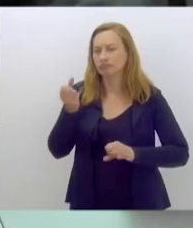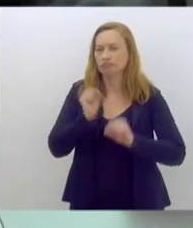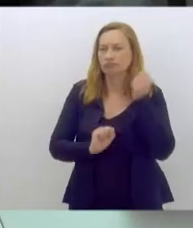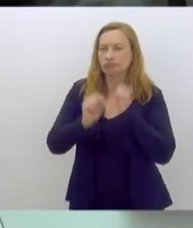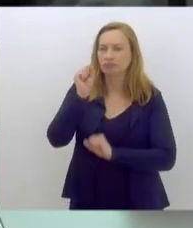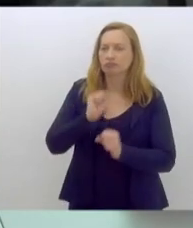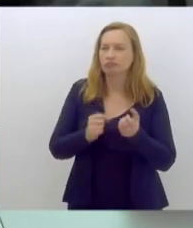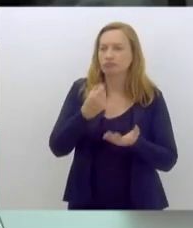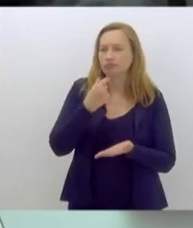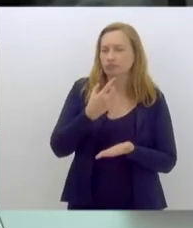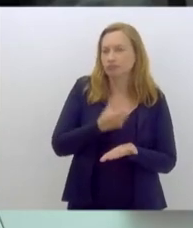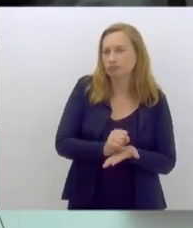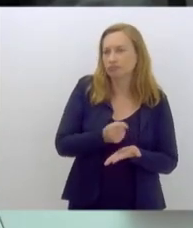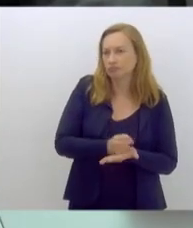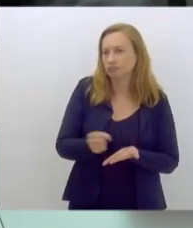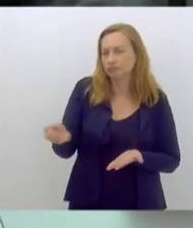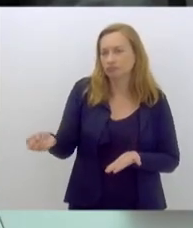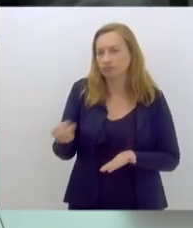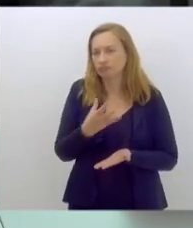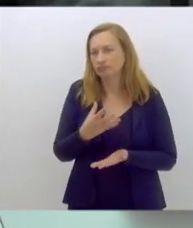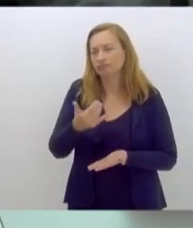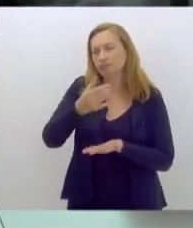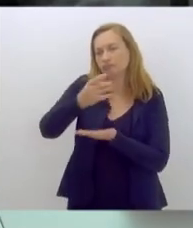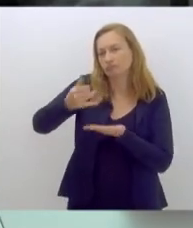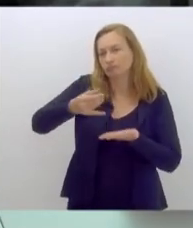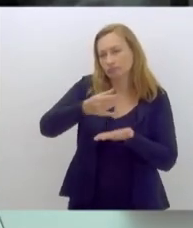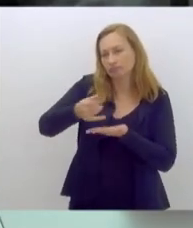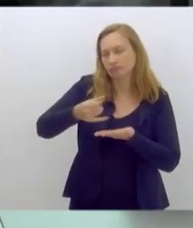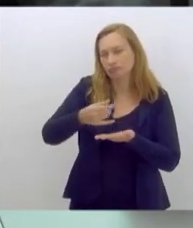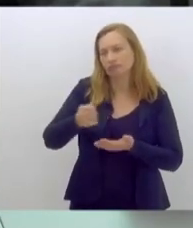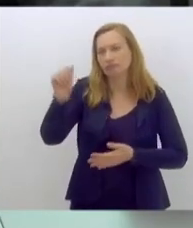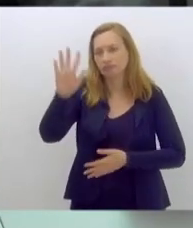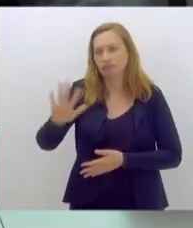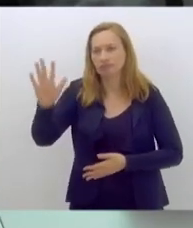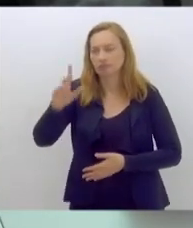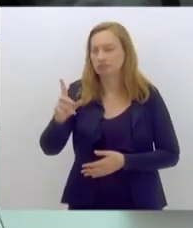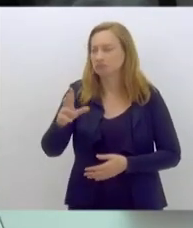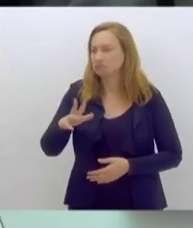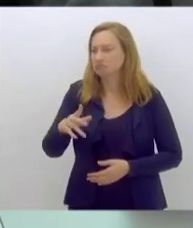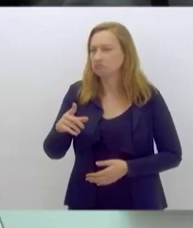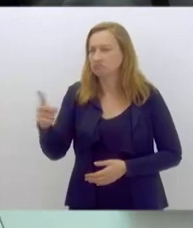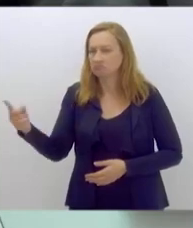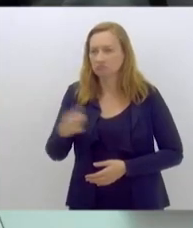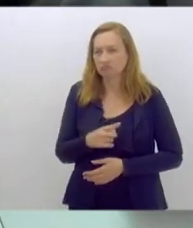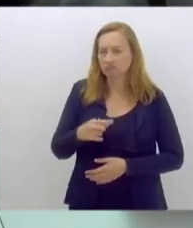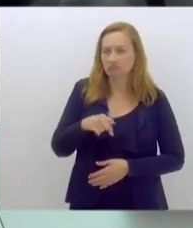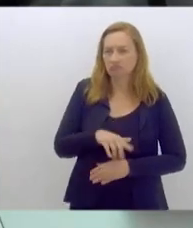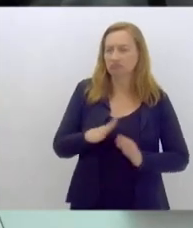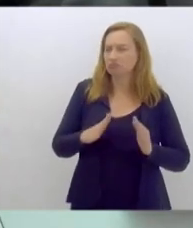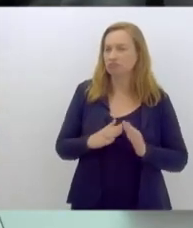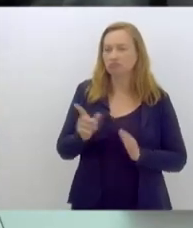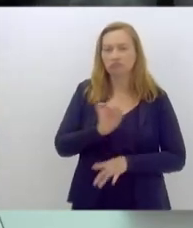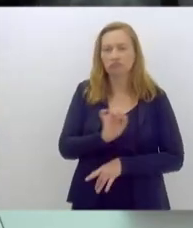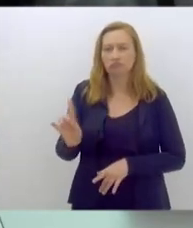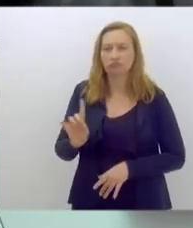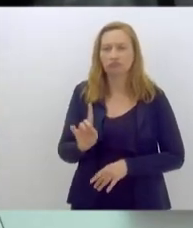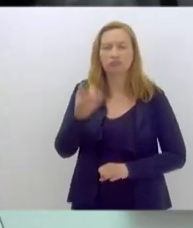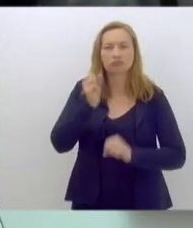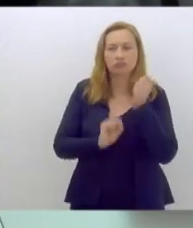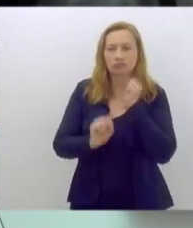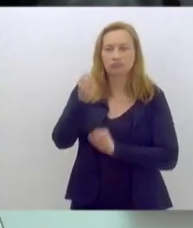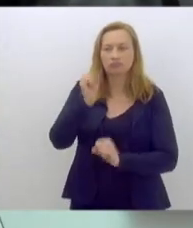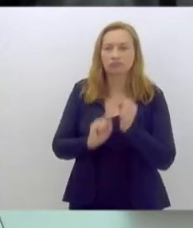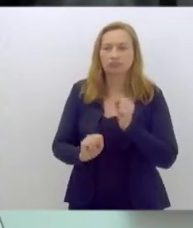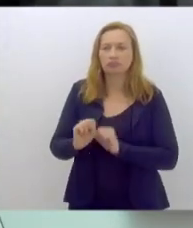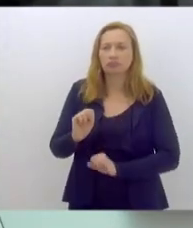farmacêutica forma química 9 são de Capital Nacional nenhuma veio para cá a fábrica de Santa Cruz tivemos com o diretor